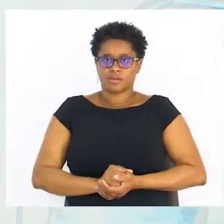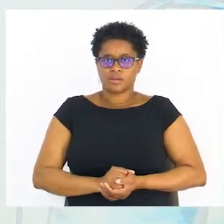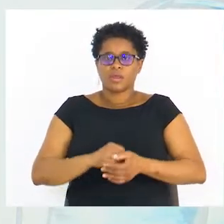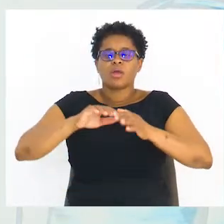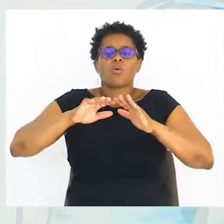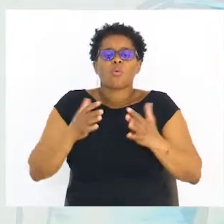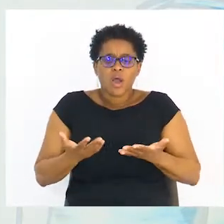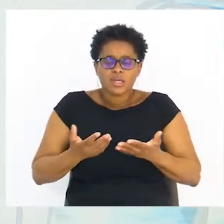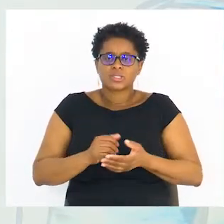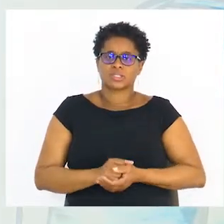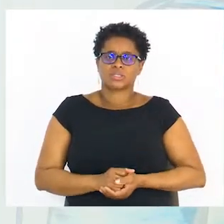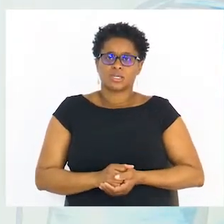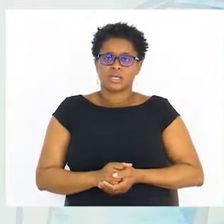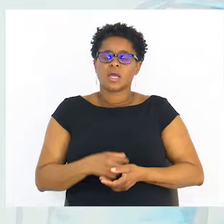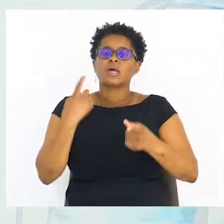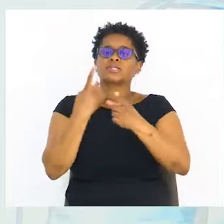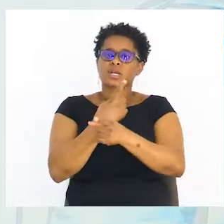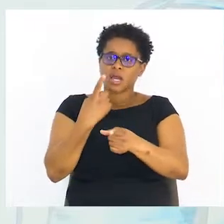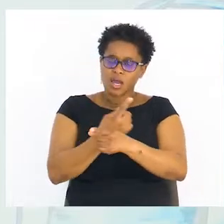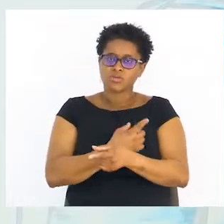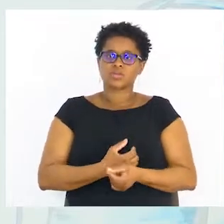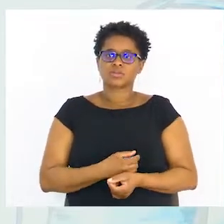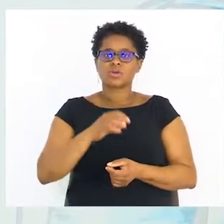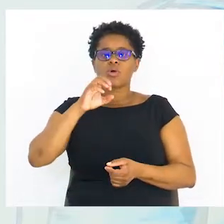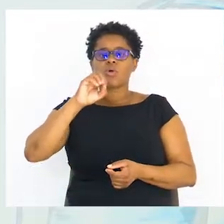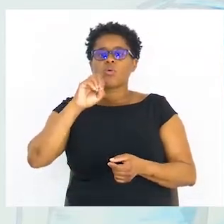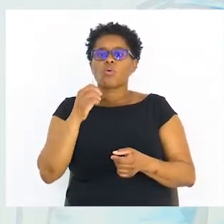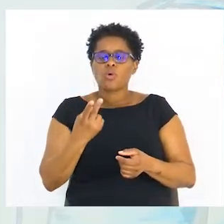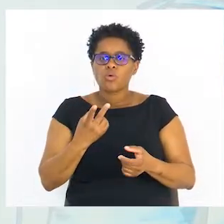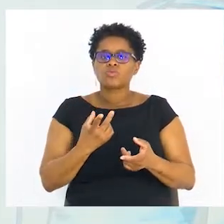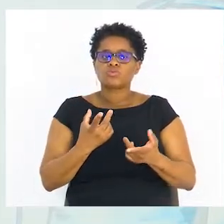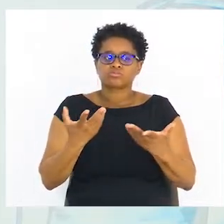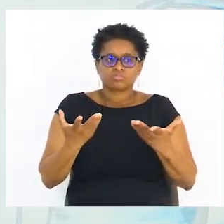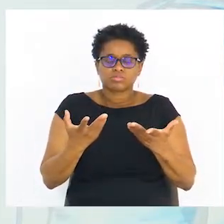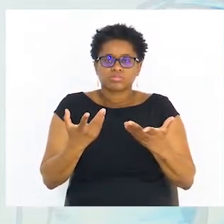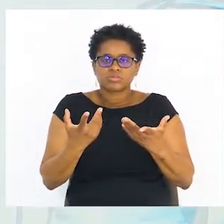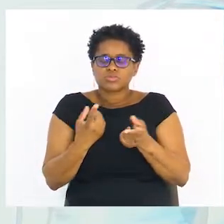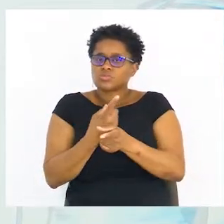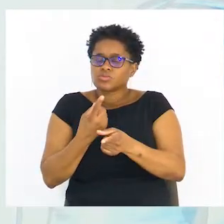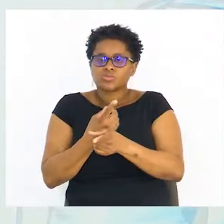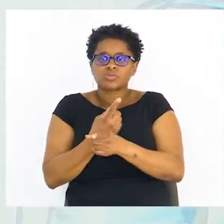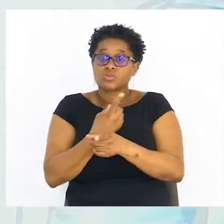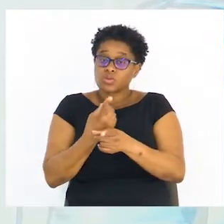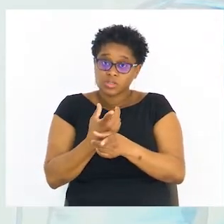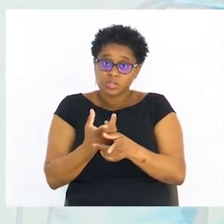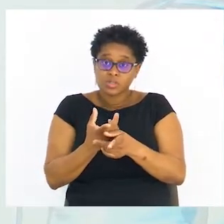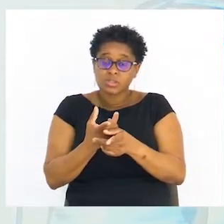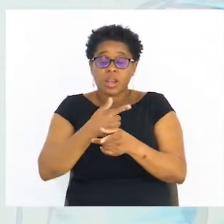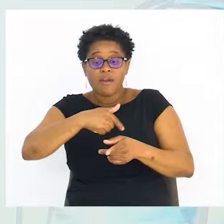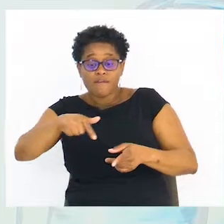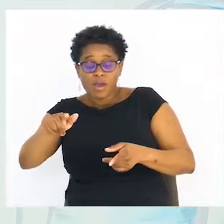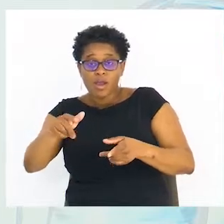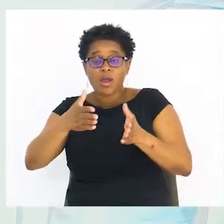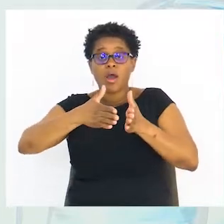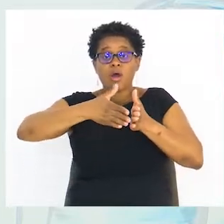pergunta-se quais foram as causas ou as razões que